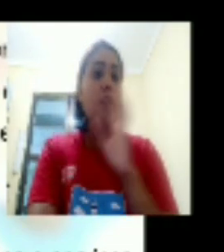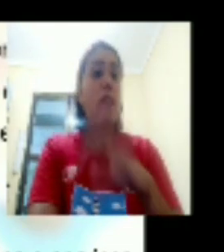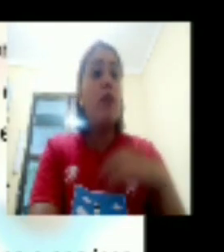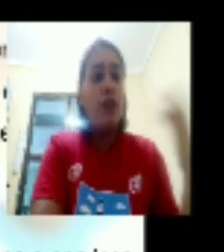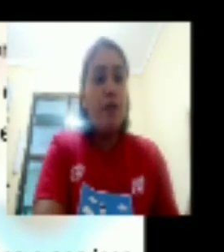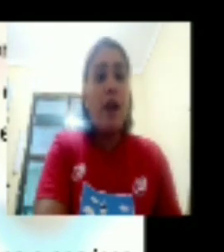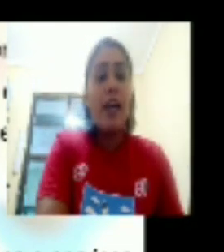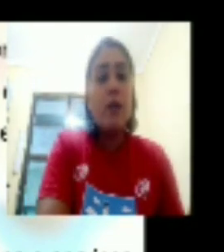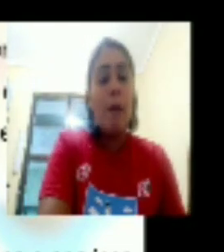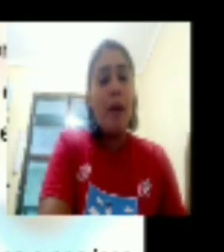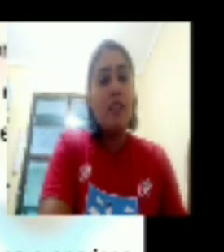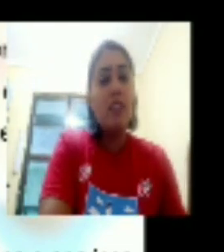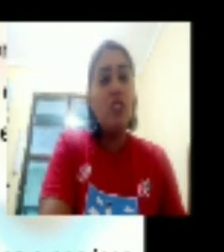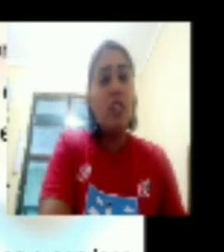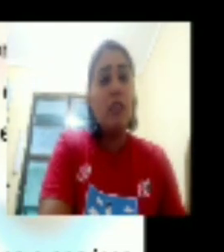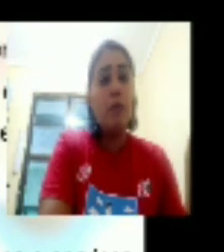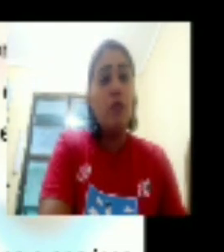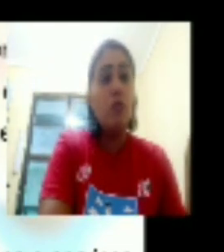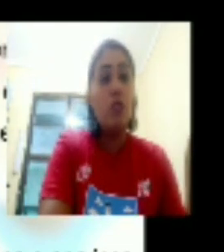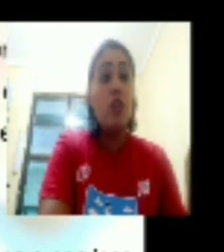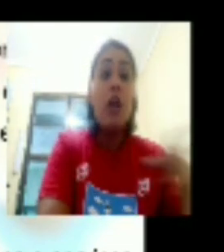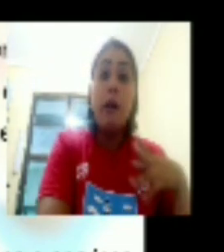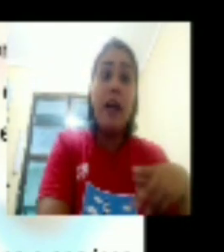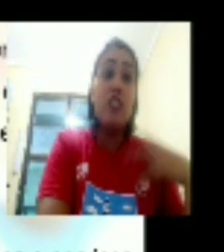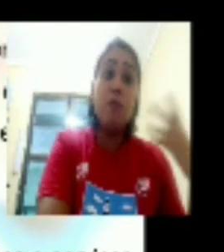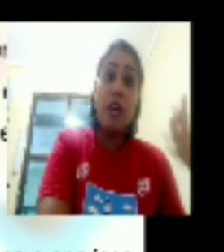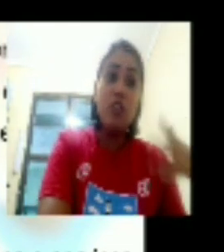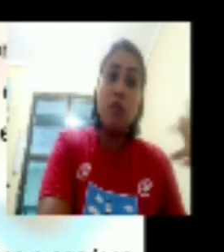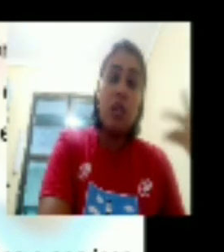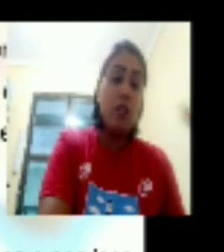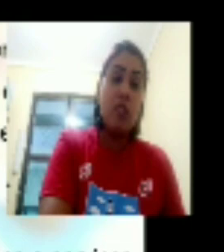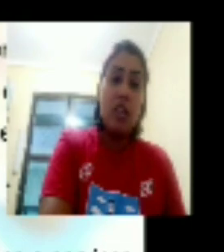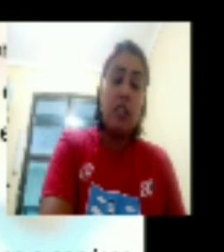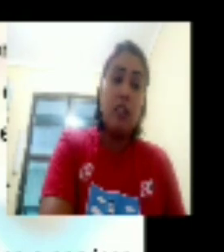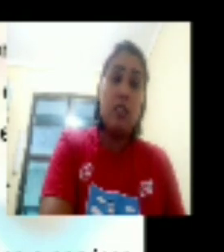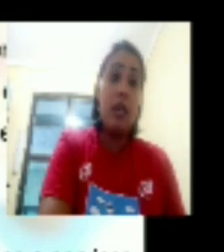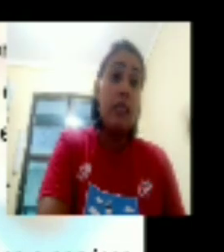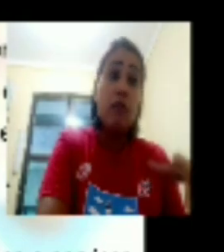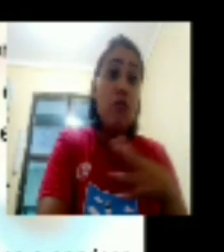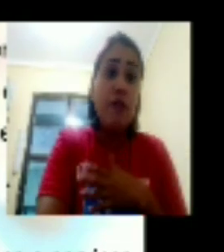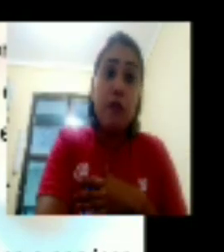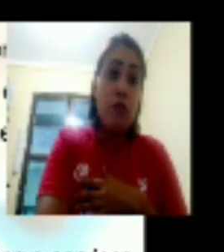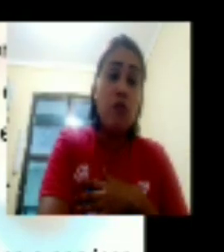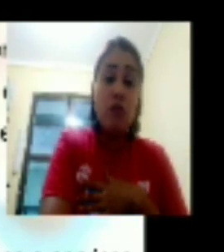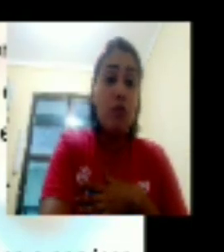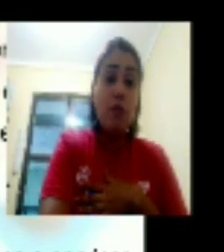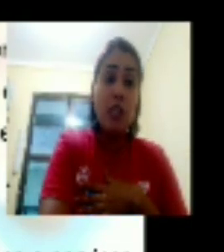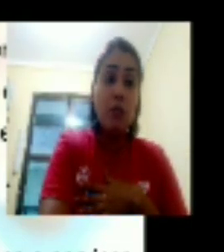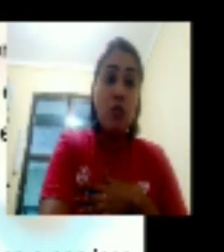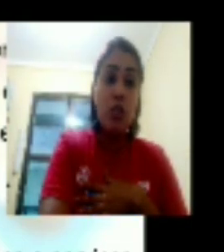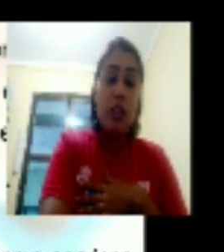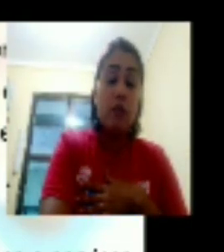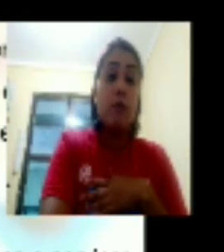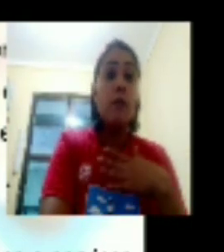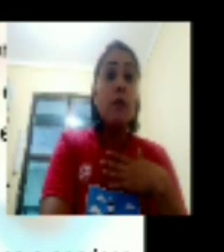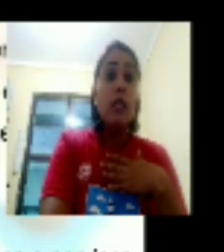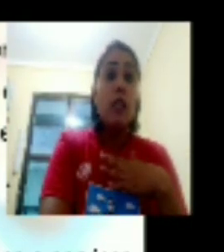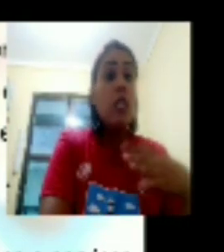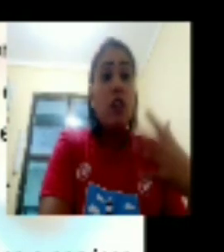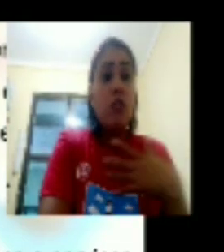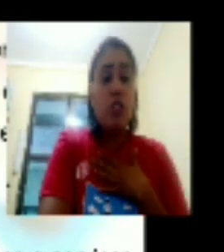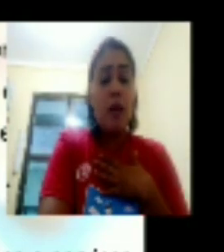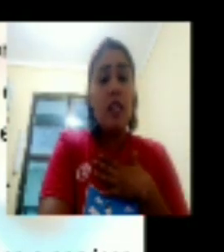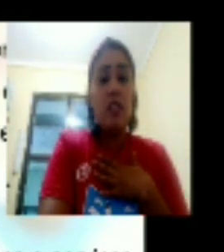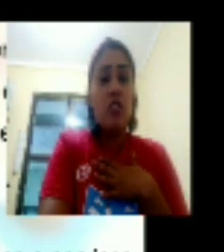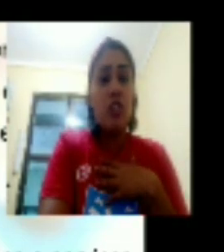Previdência Social, que vai uma parte destinada para o SUS. Mas mesmo quem não tem carteira assinada, usufrui do SUS do mesmo jeito.